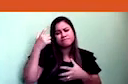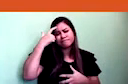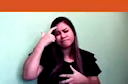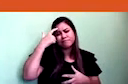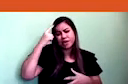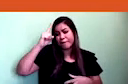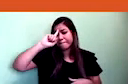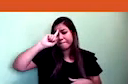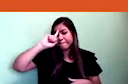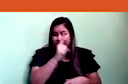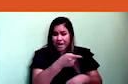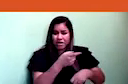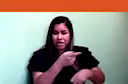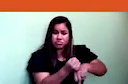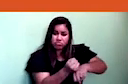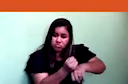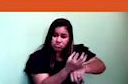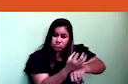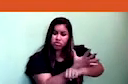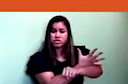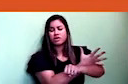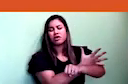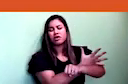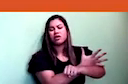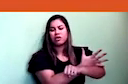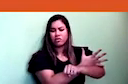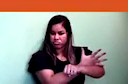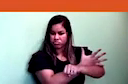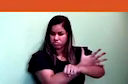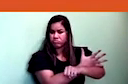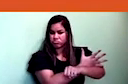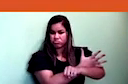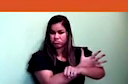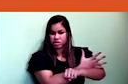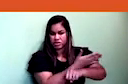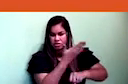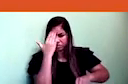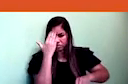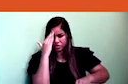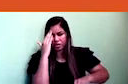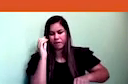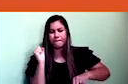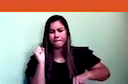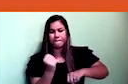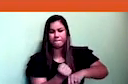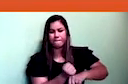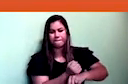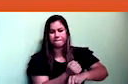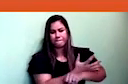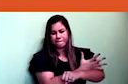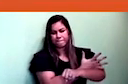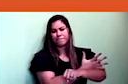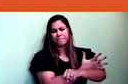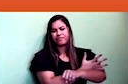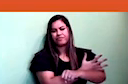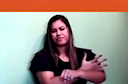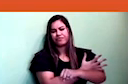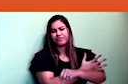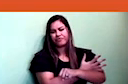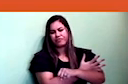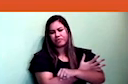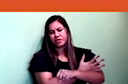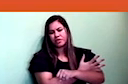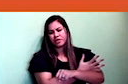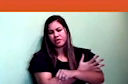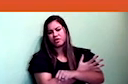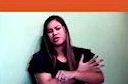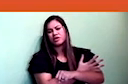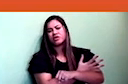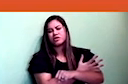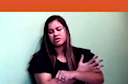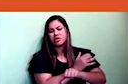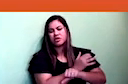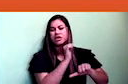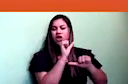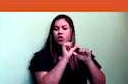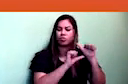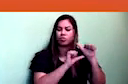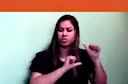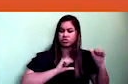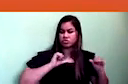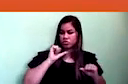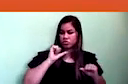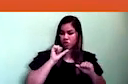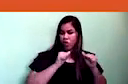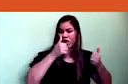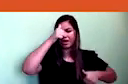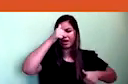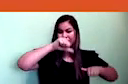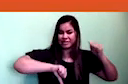quê? Porque se a emoção ela traz o que a gente está chamando de uma alteração